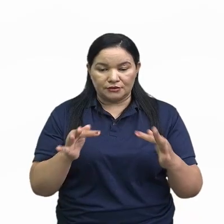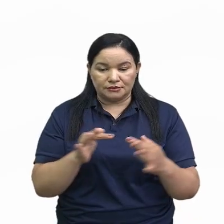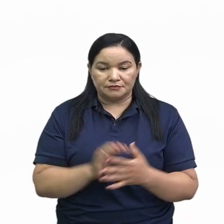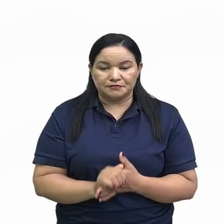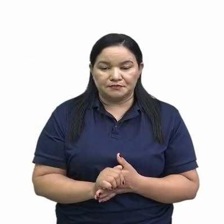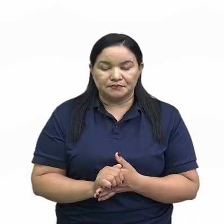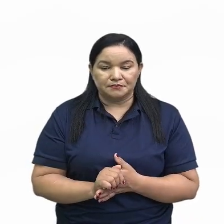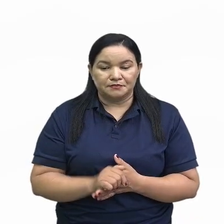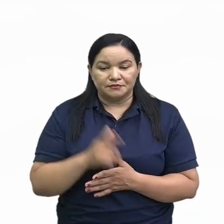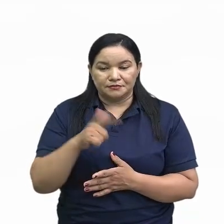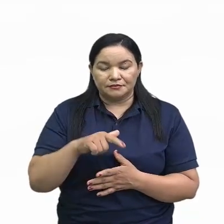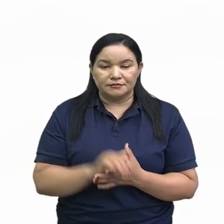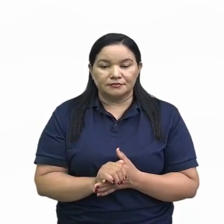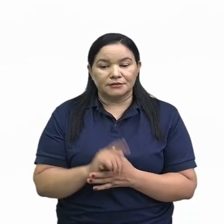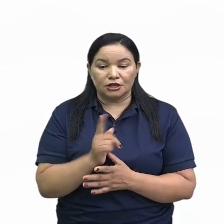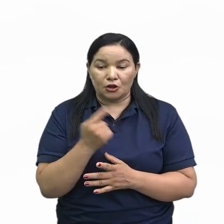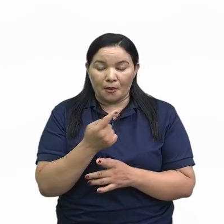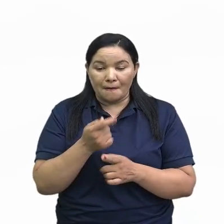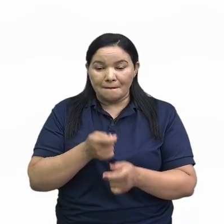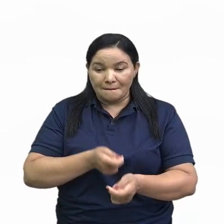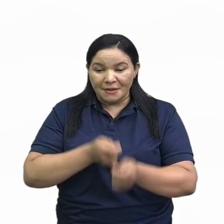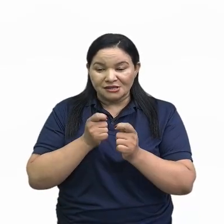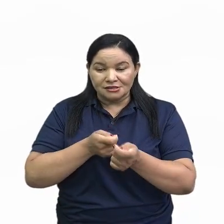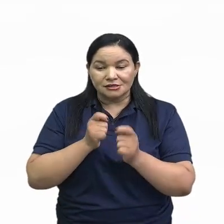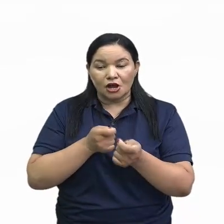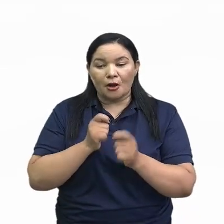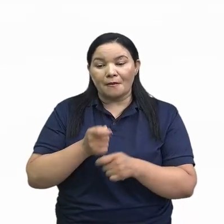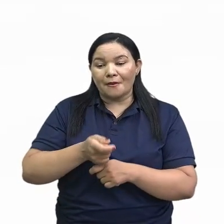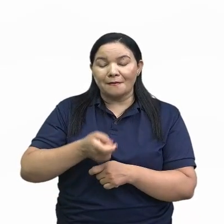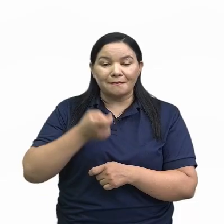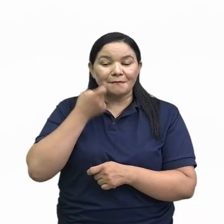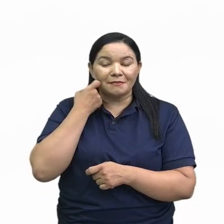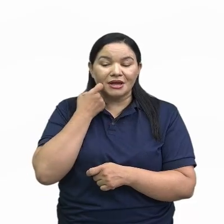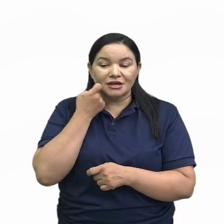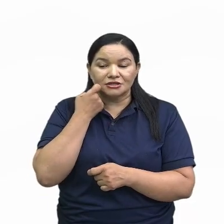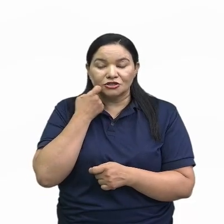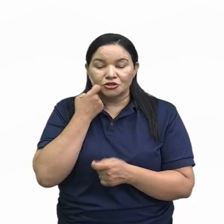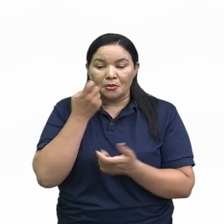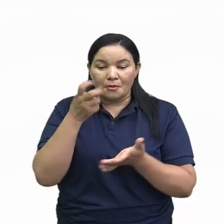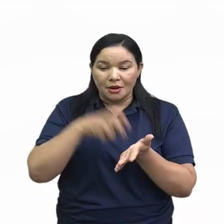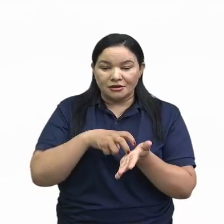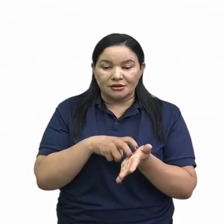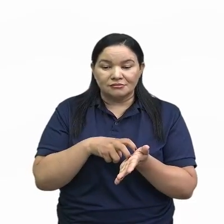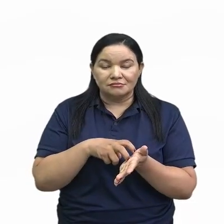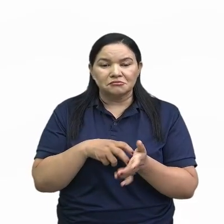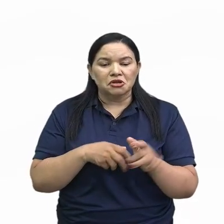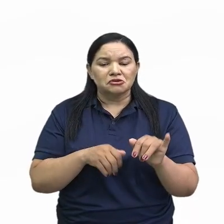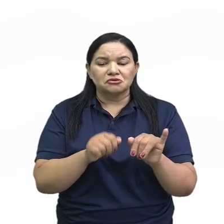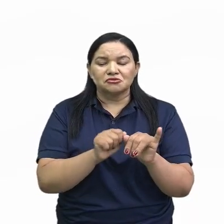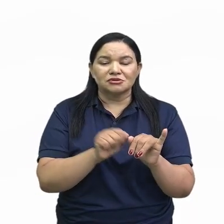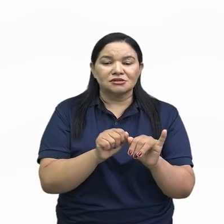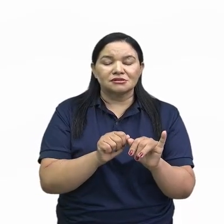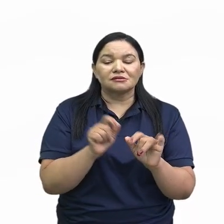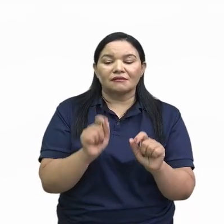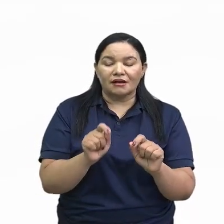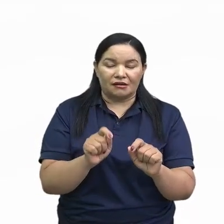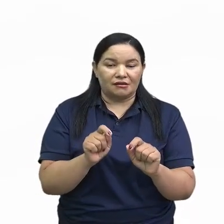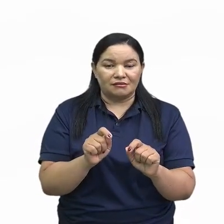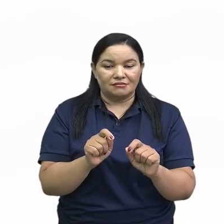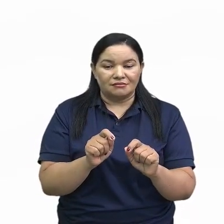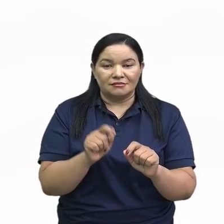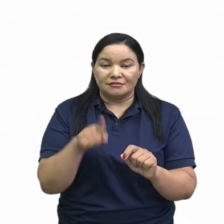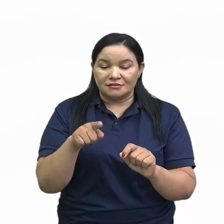exemplo. Pescamos muitos peixes pela manhã. Quem pescou? Quem é o sujeito? Observe que o sujeito